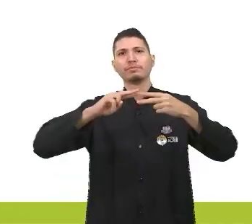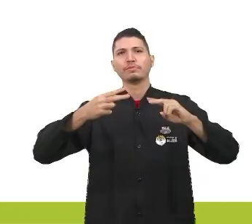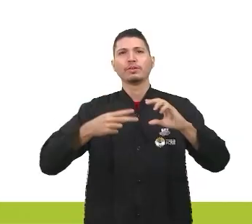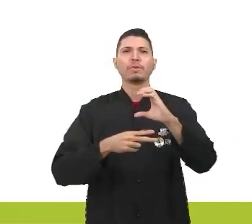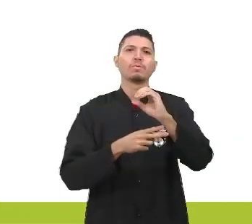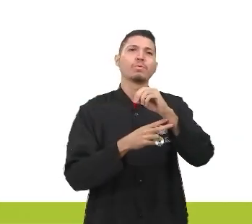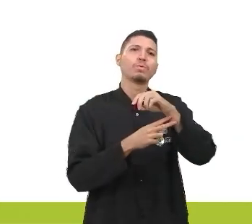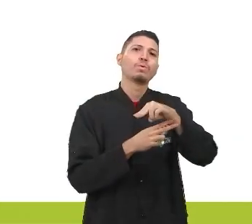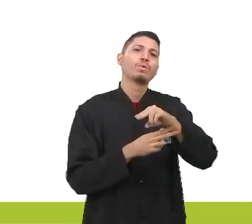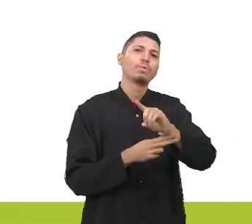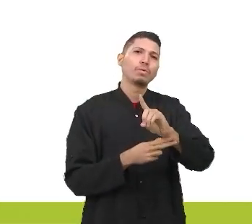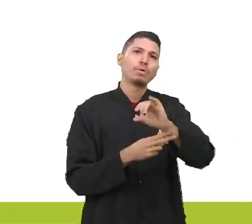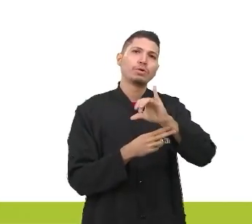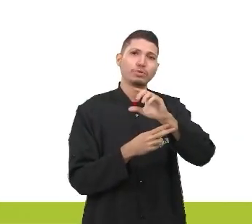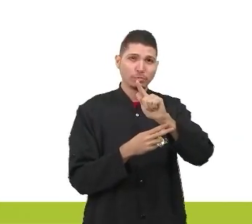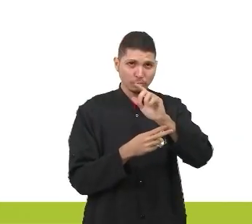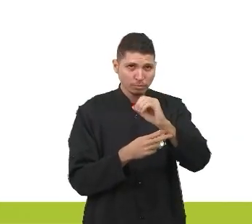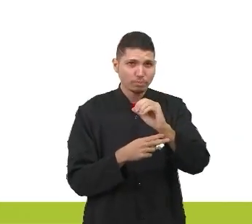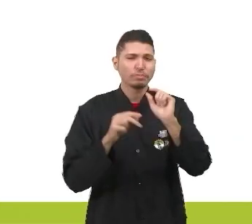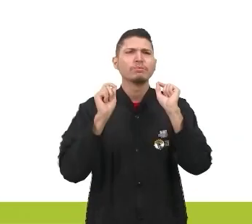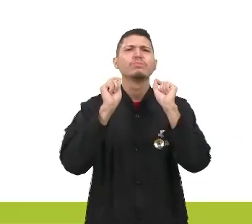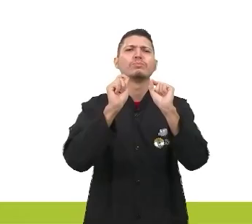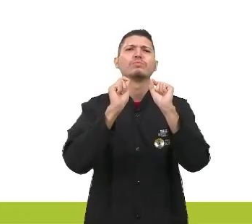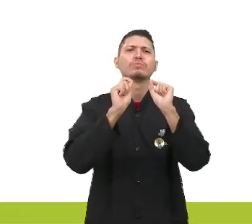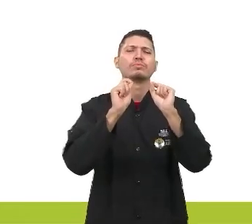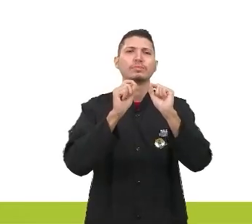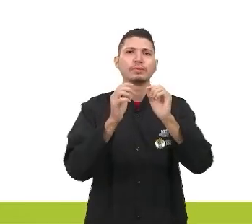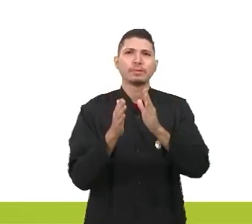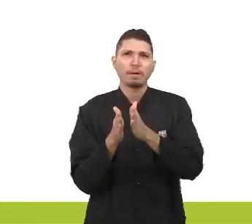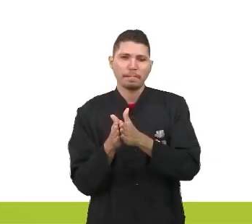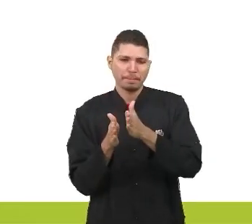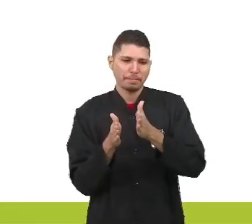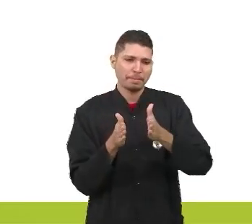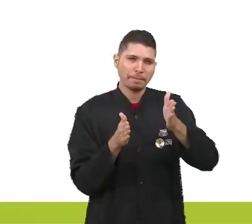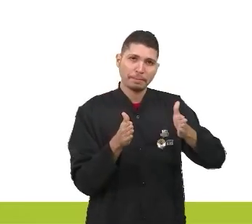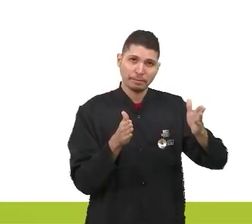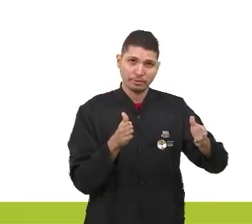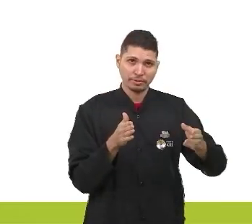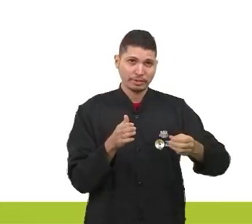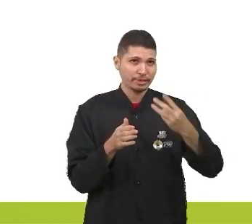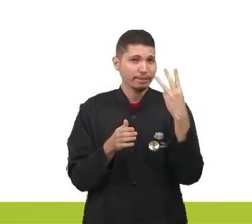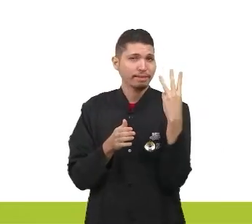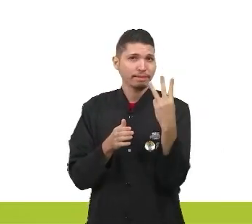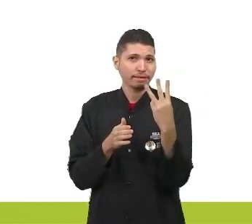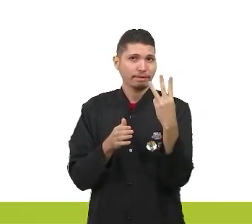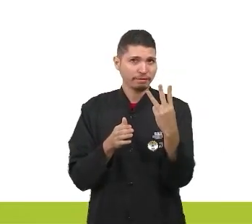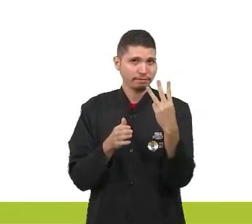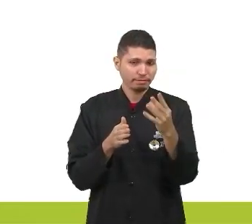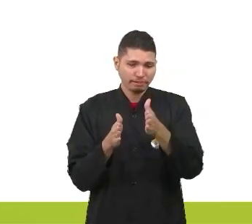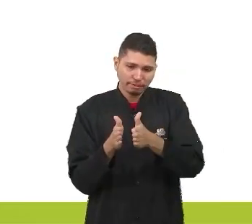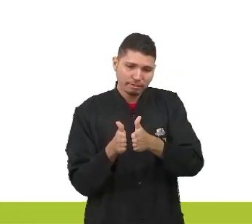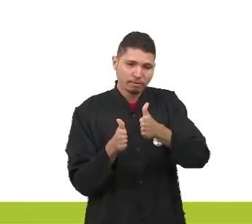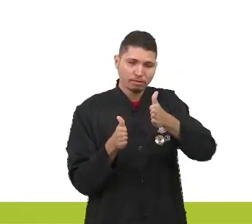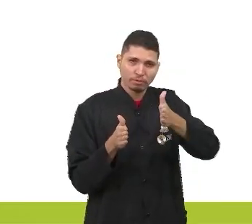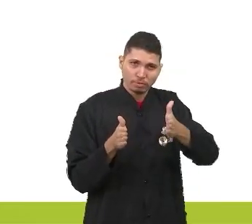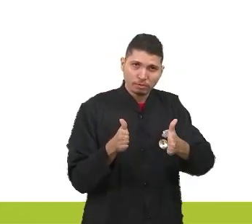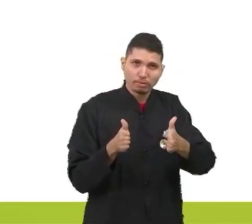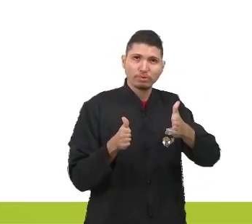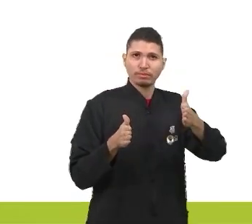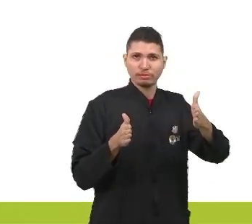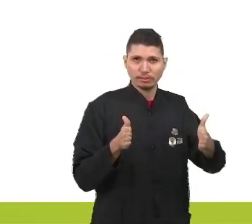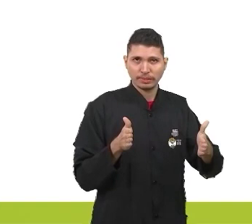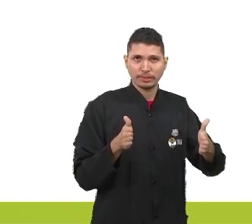professor. Código genético é a sequência de 3 bases, é só a sequência de 3